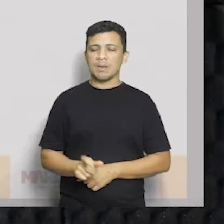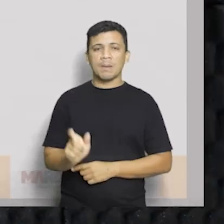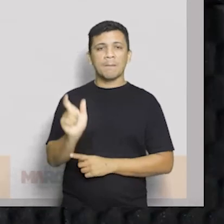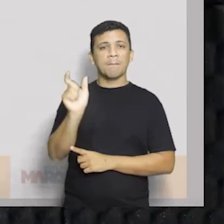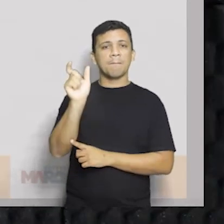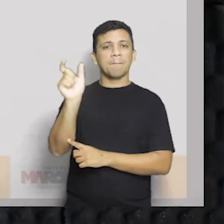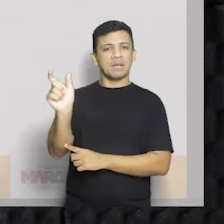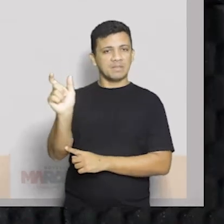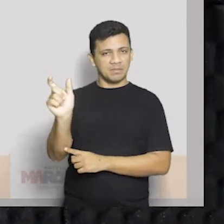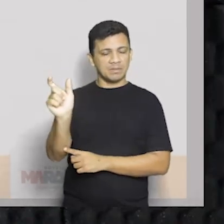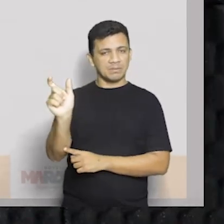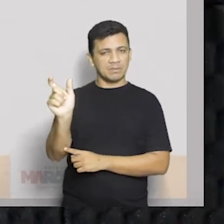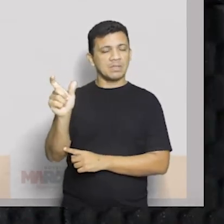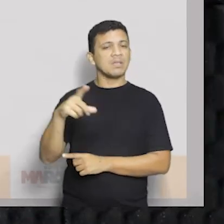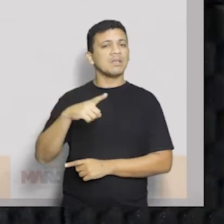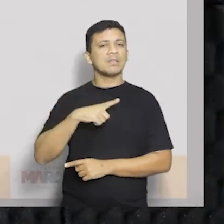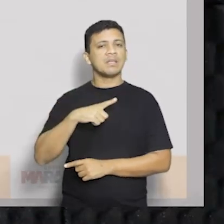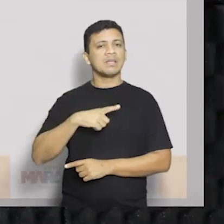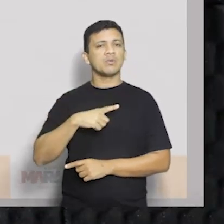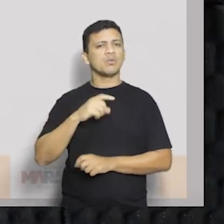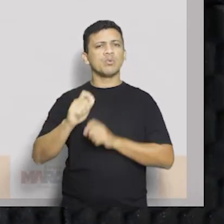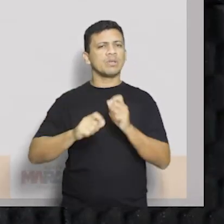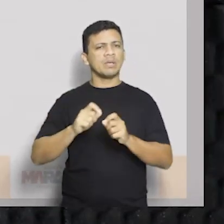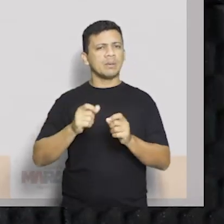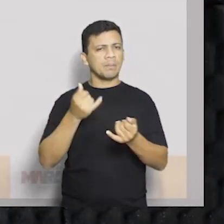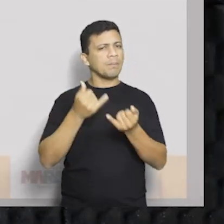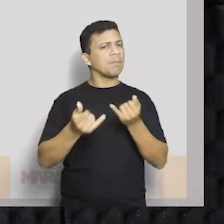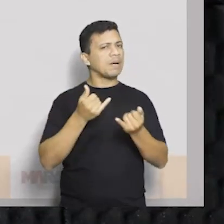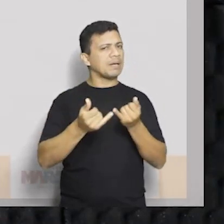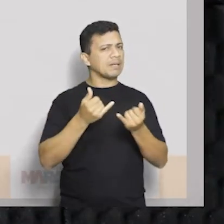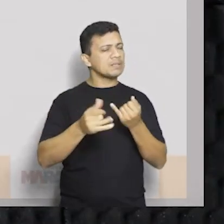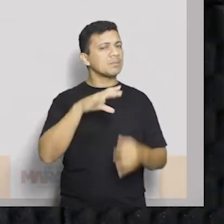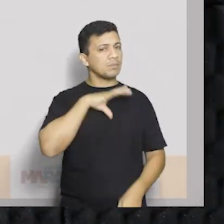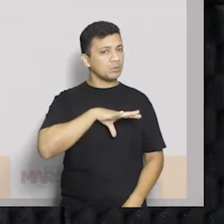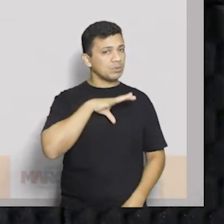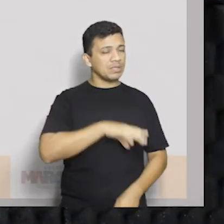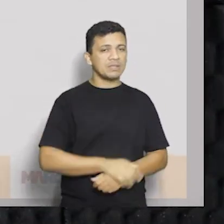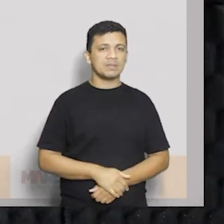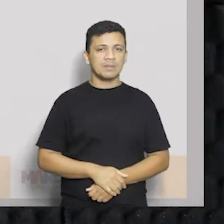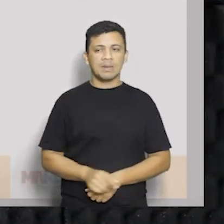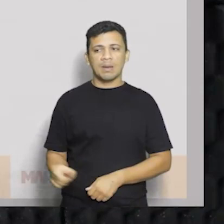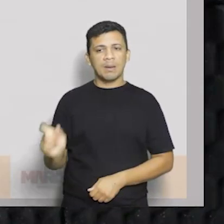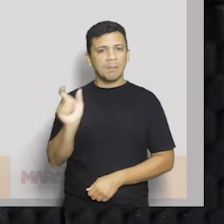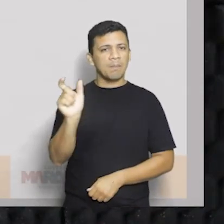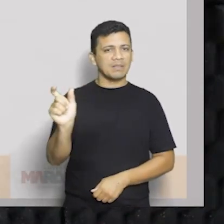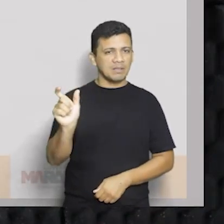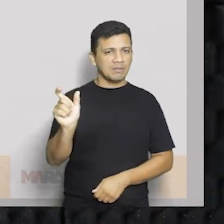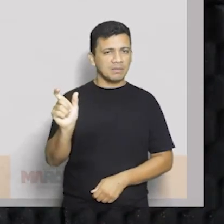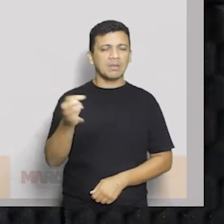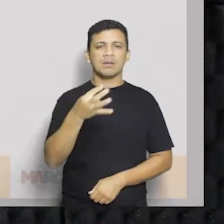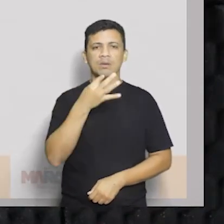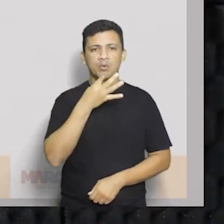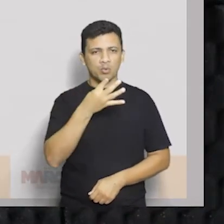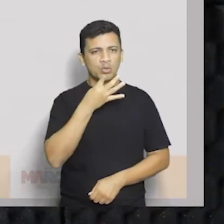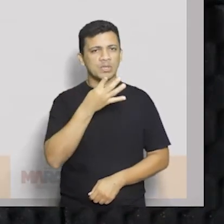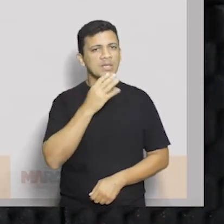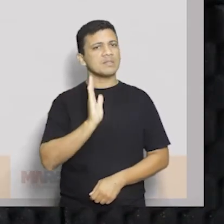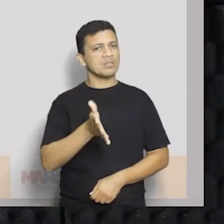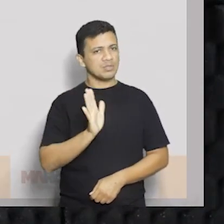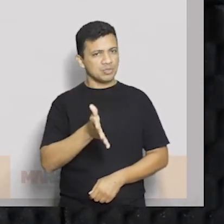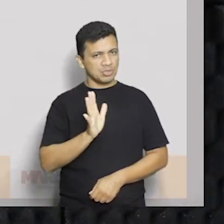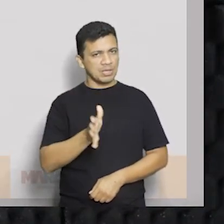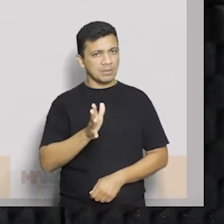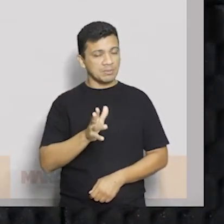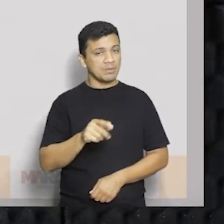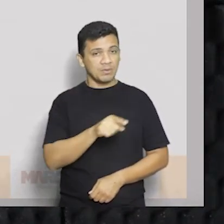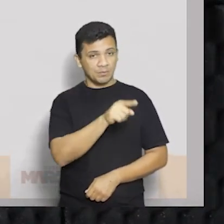as cognatas, que são aquelas palavras parecidas com português. Nós vamos ter palavras que você já conhece, né? A gente está falando especificamente